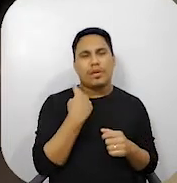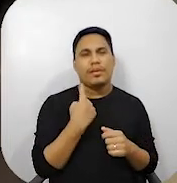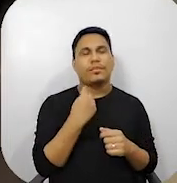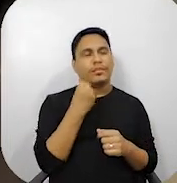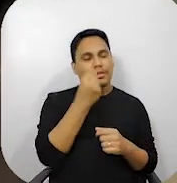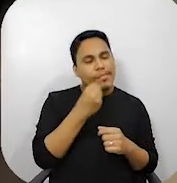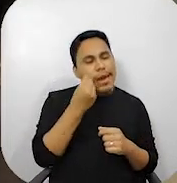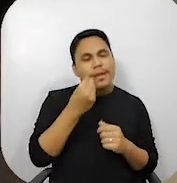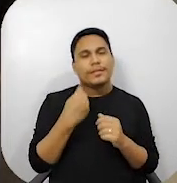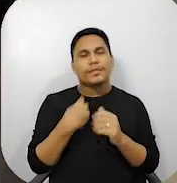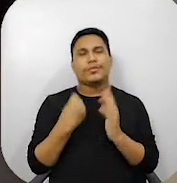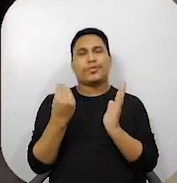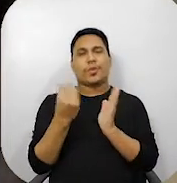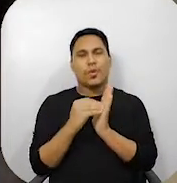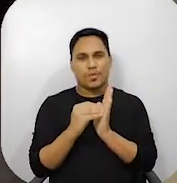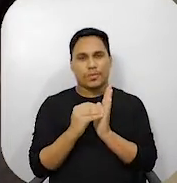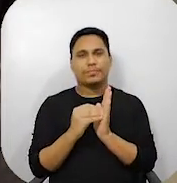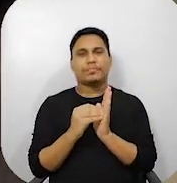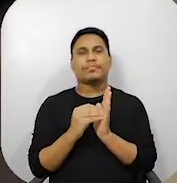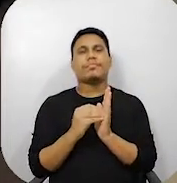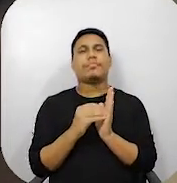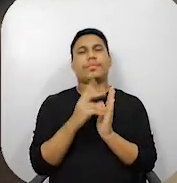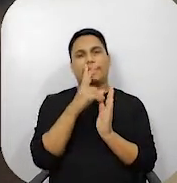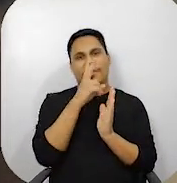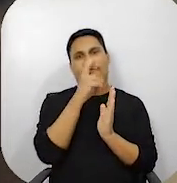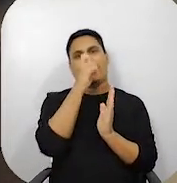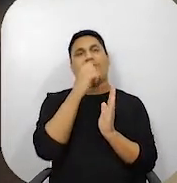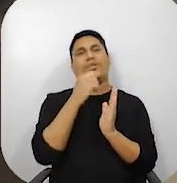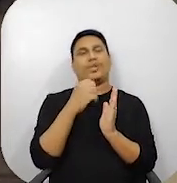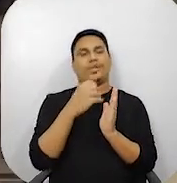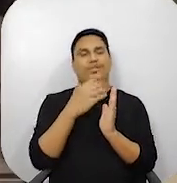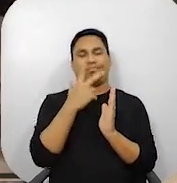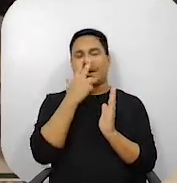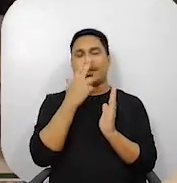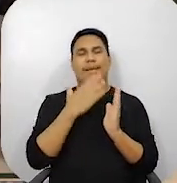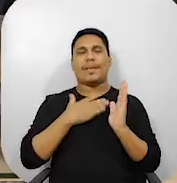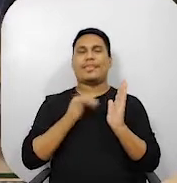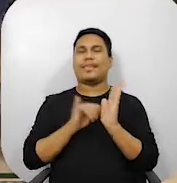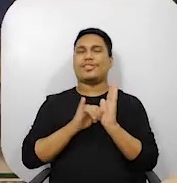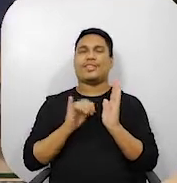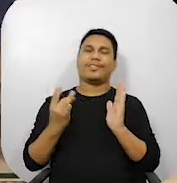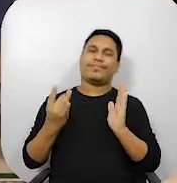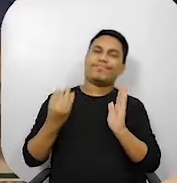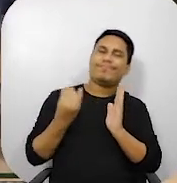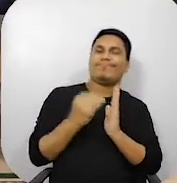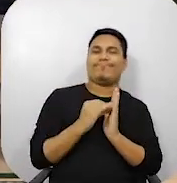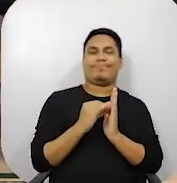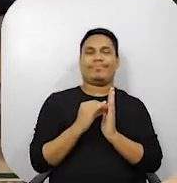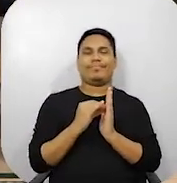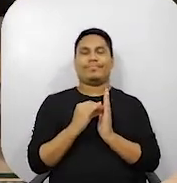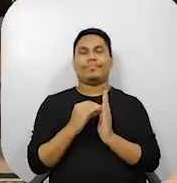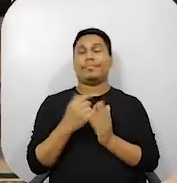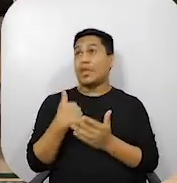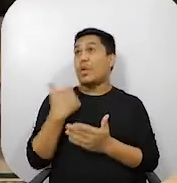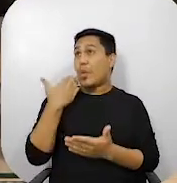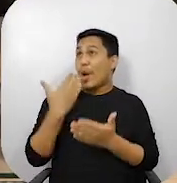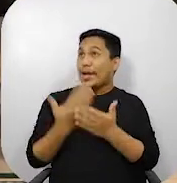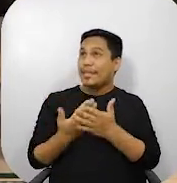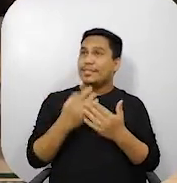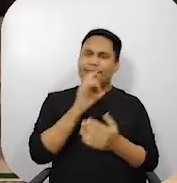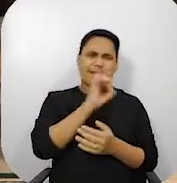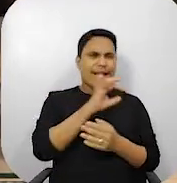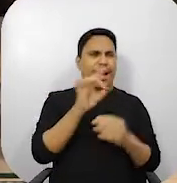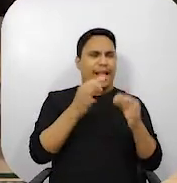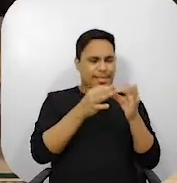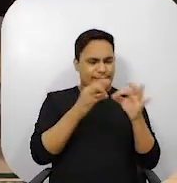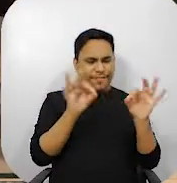é lá onde estão mais fortes as mesas digitais eu acredito que ela esteja também cada cada frase né